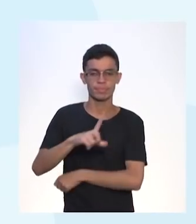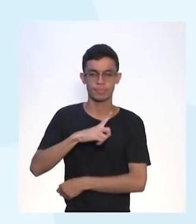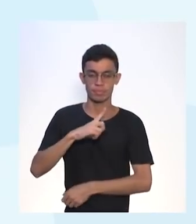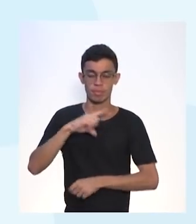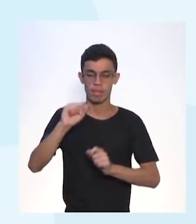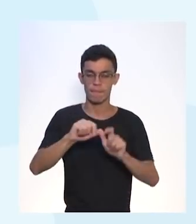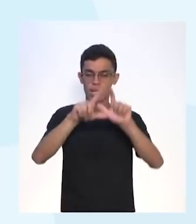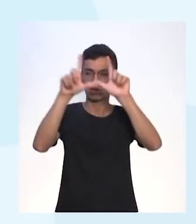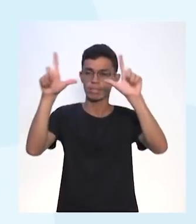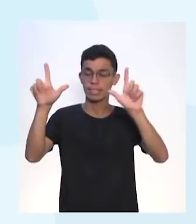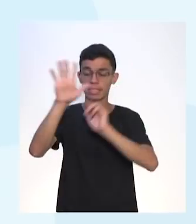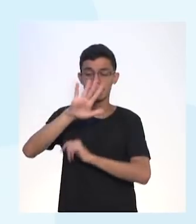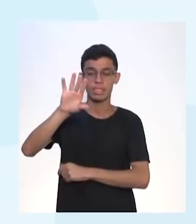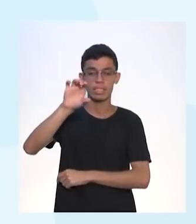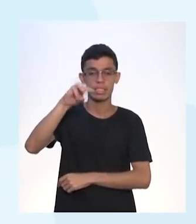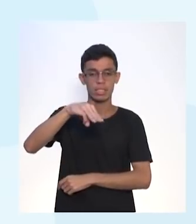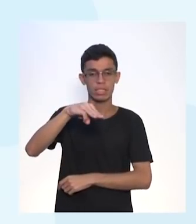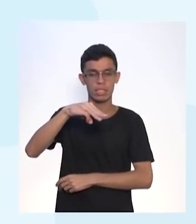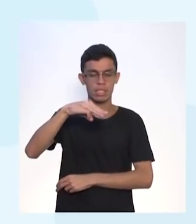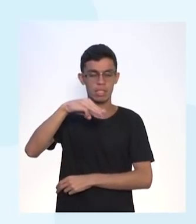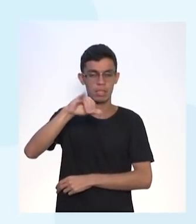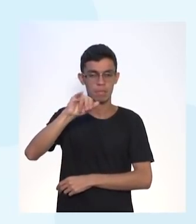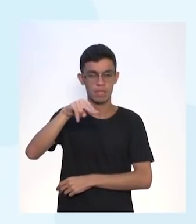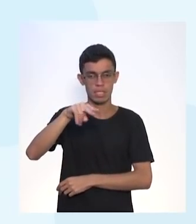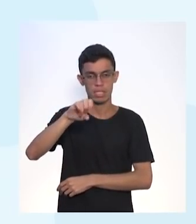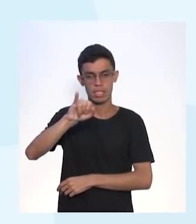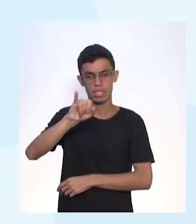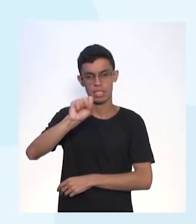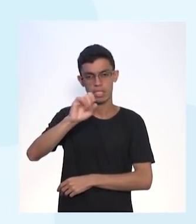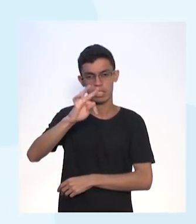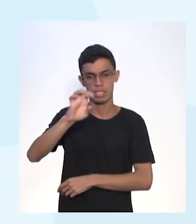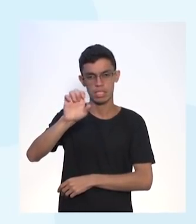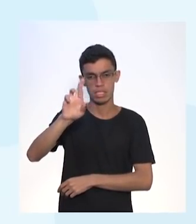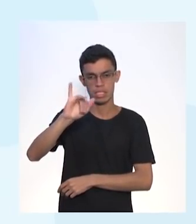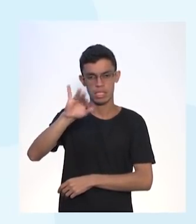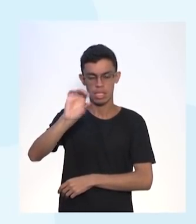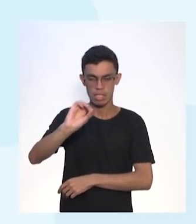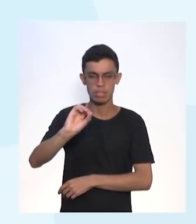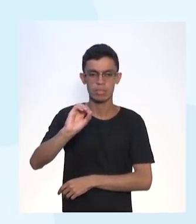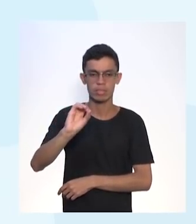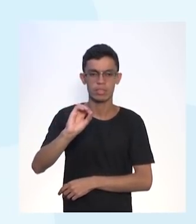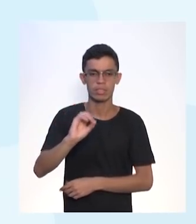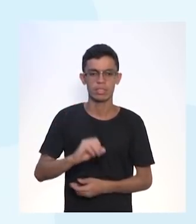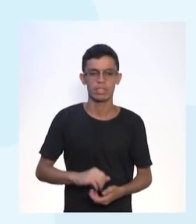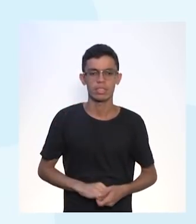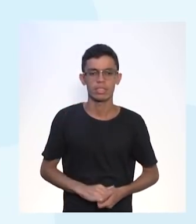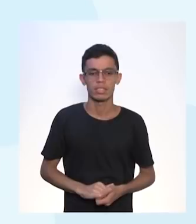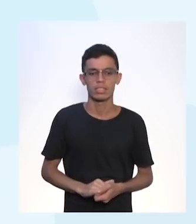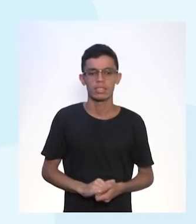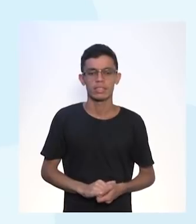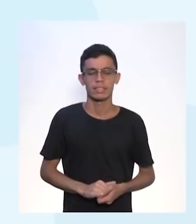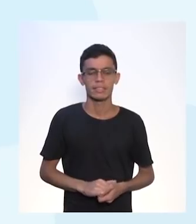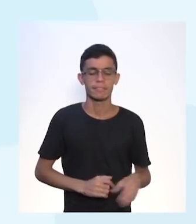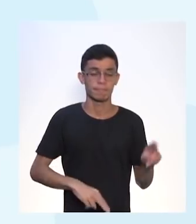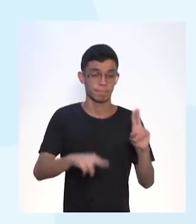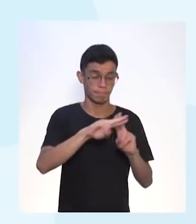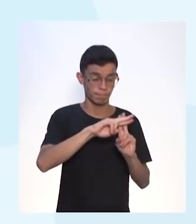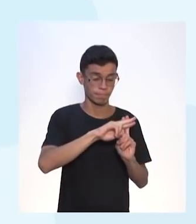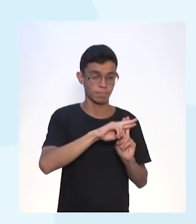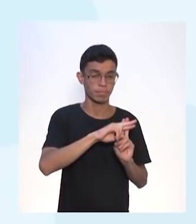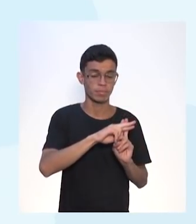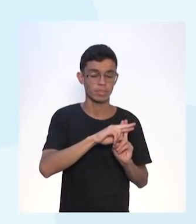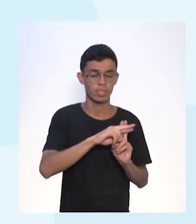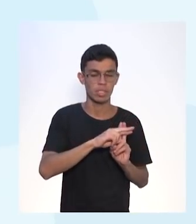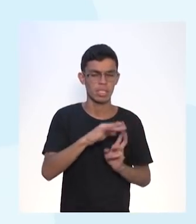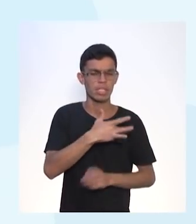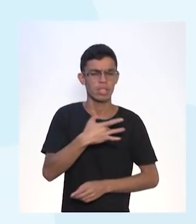do Ministério da... Ah, não estou enxergando aqui. Mas a gente vai ver. Tem do SUS e tem mais aqui, acho que do Ministério